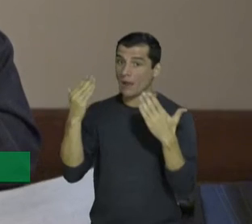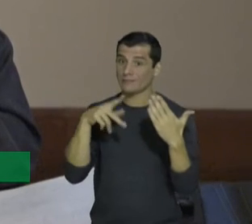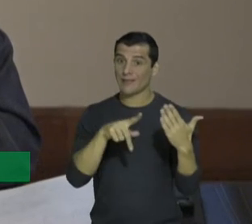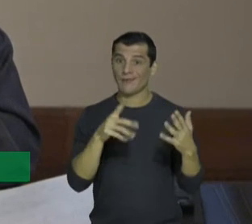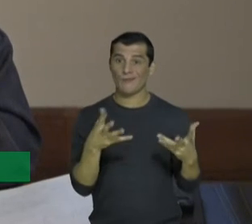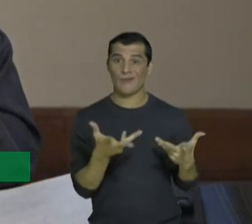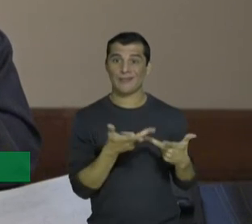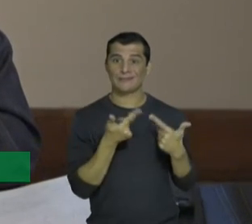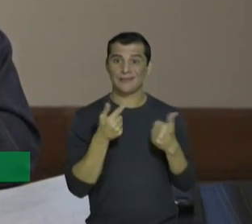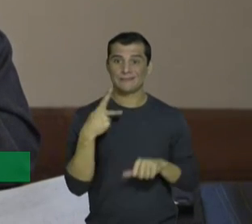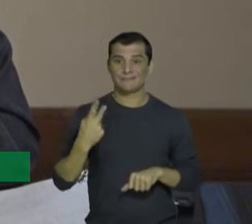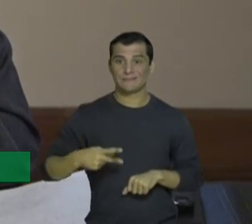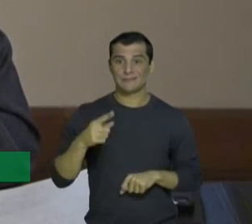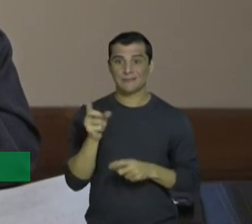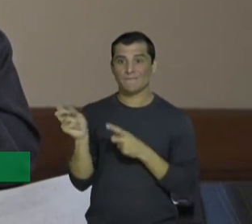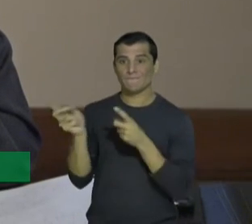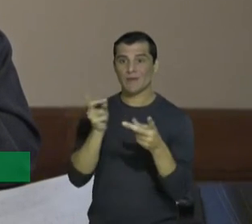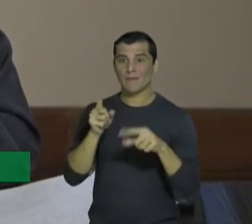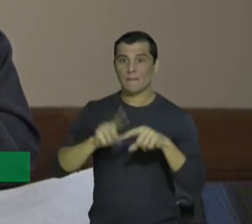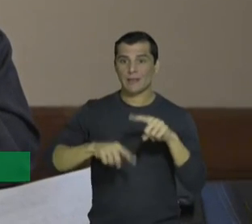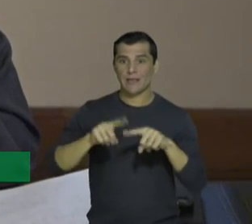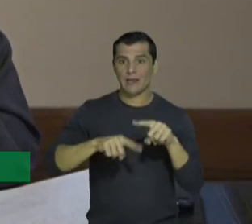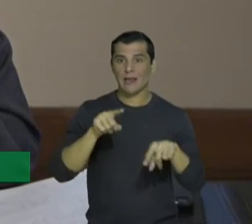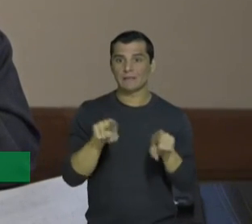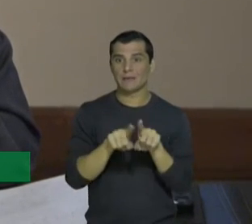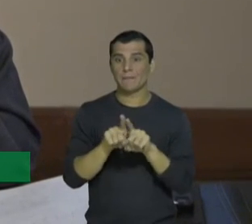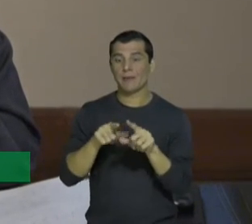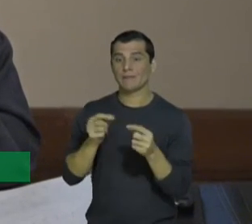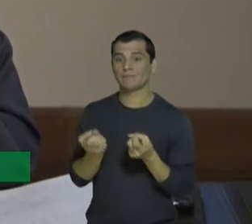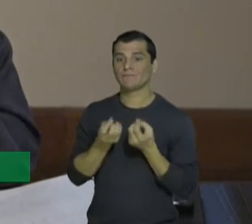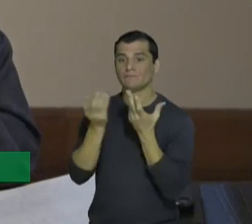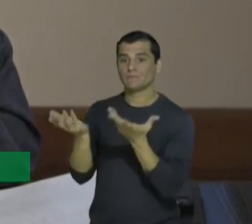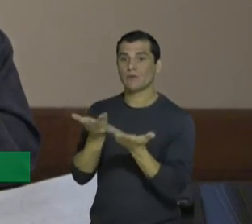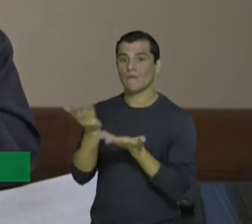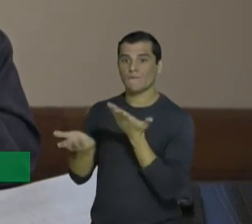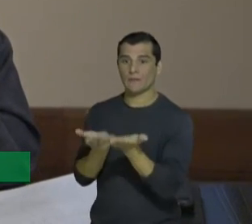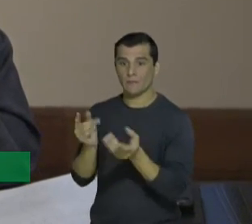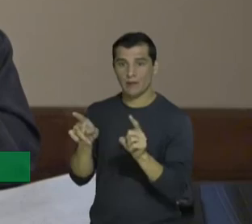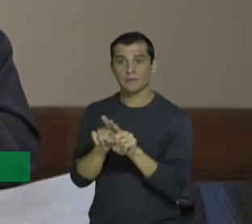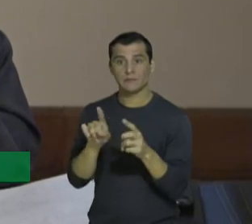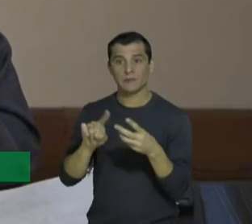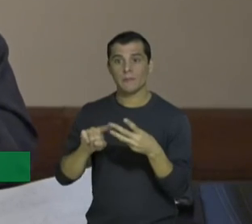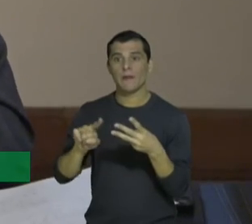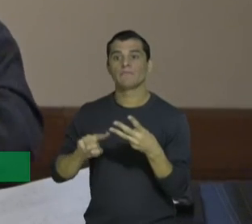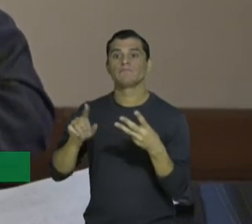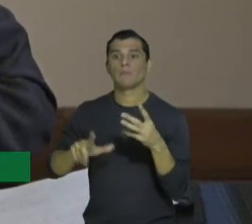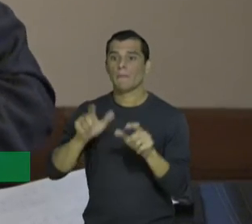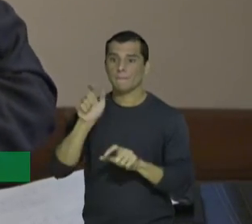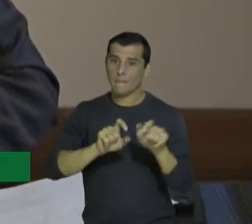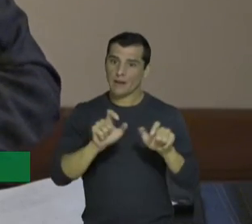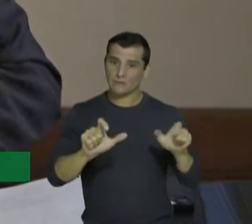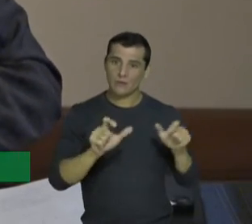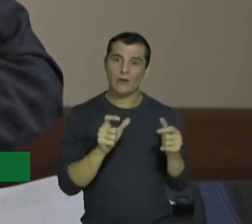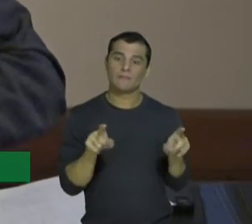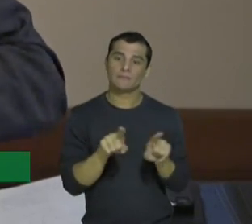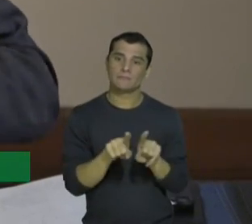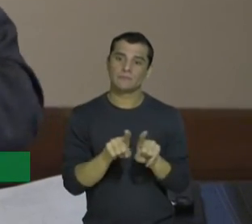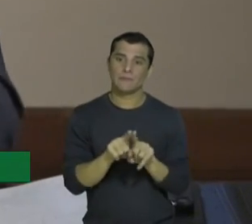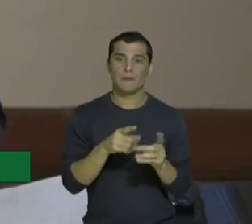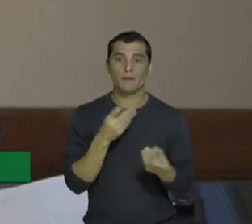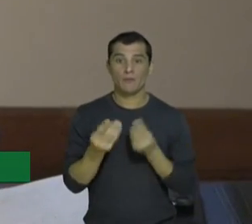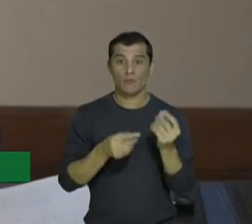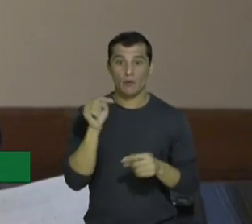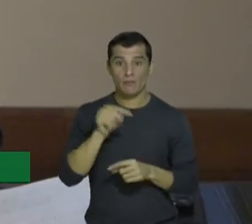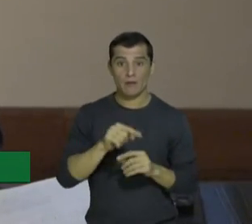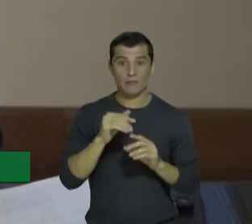qualidade em termos de produtos de serviços e de gente isso se faz com o a